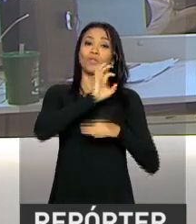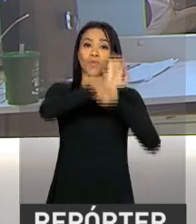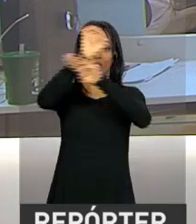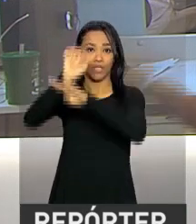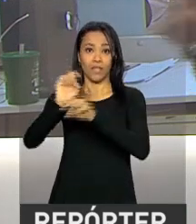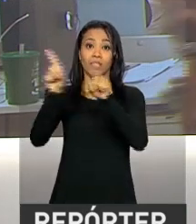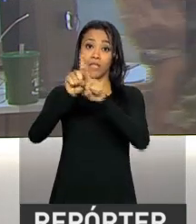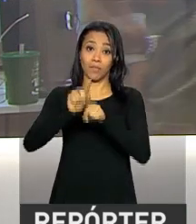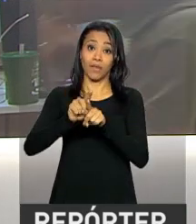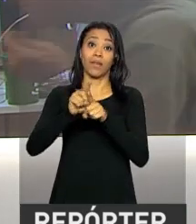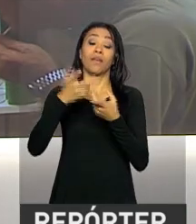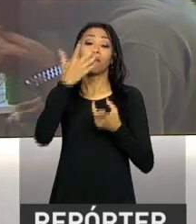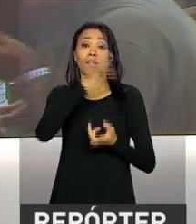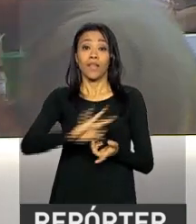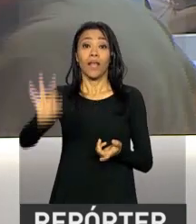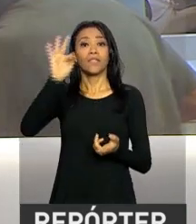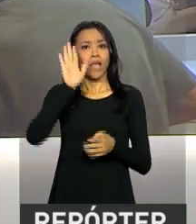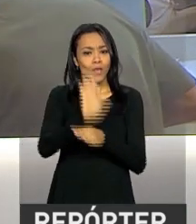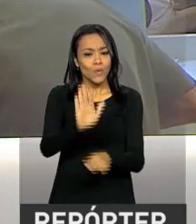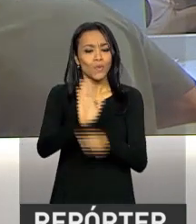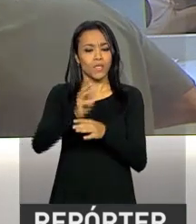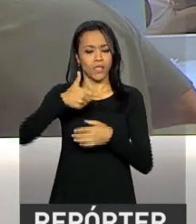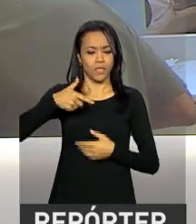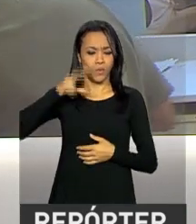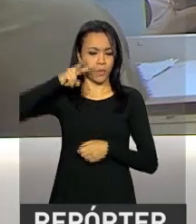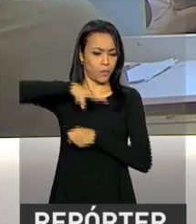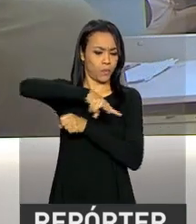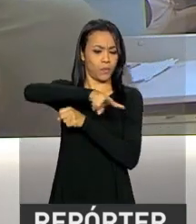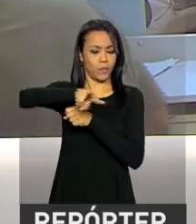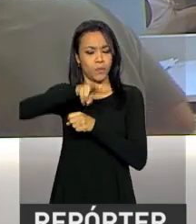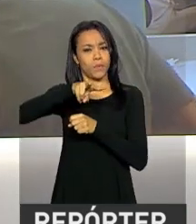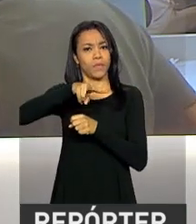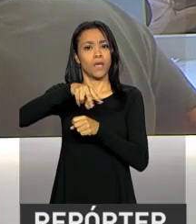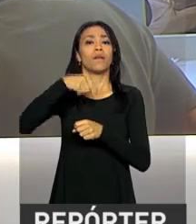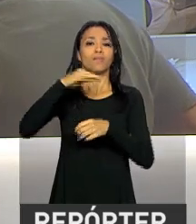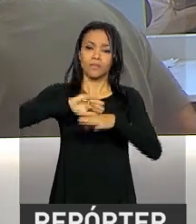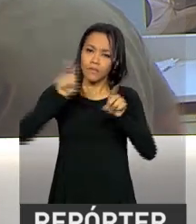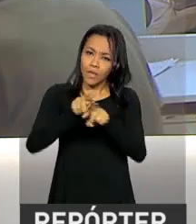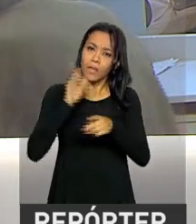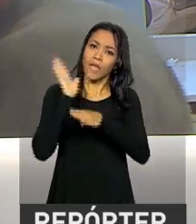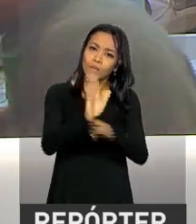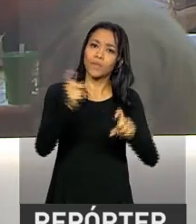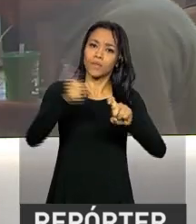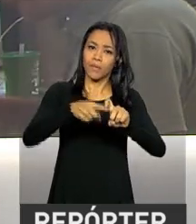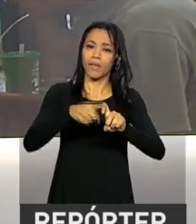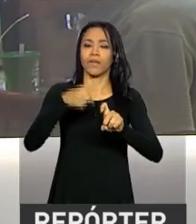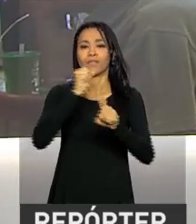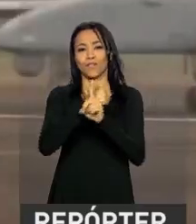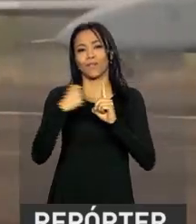edição e, além da vigilância das fronteiras, também leva assistência médica e social às comunidades locais.